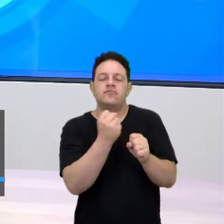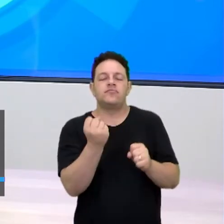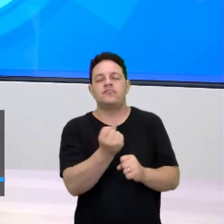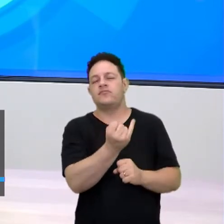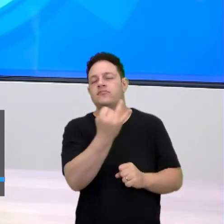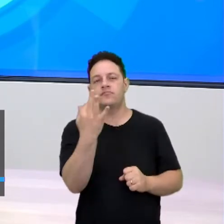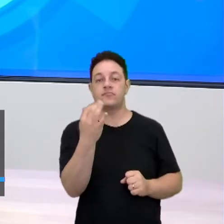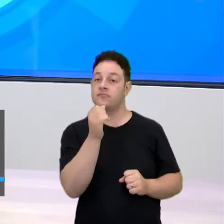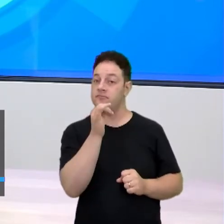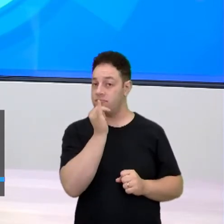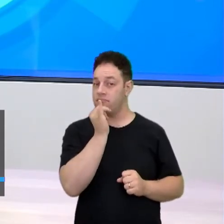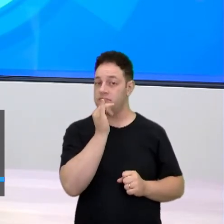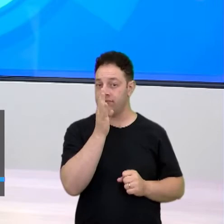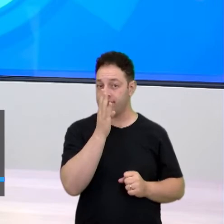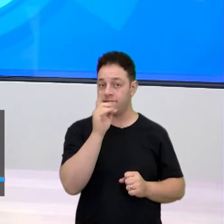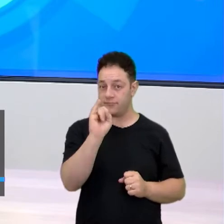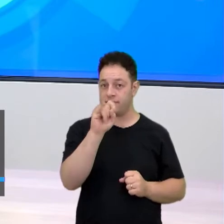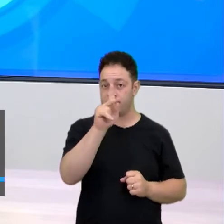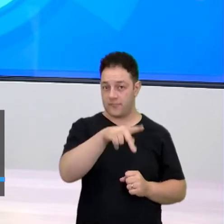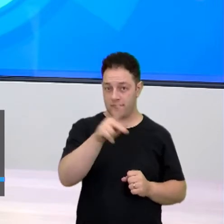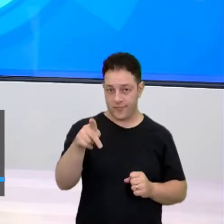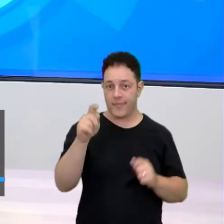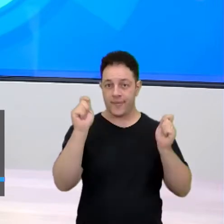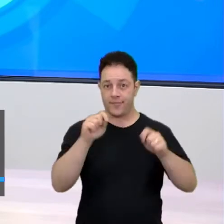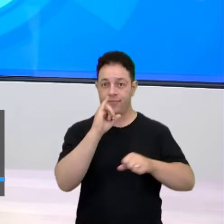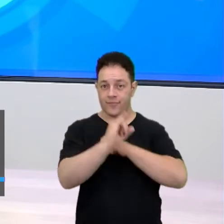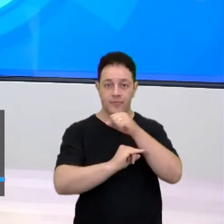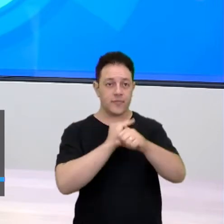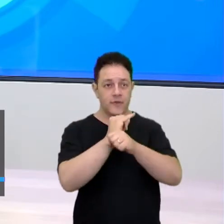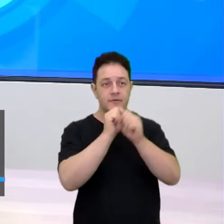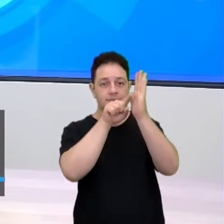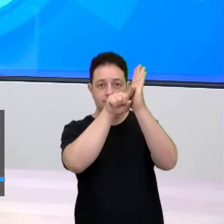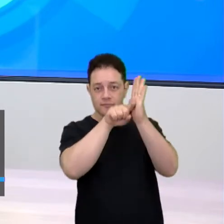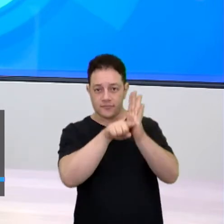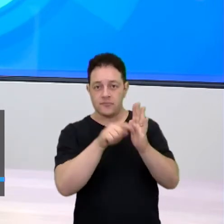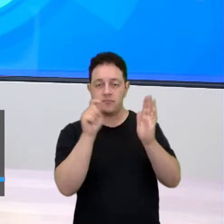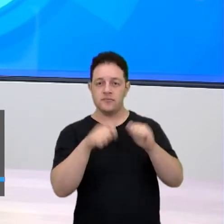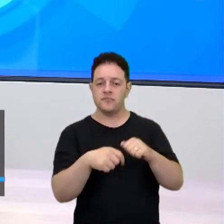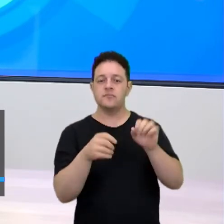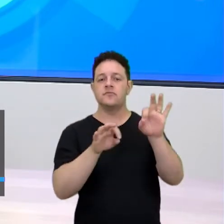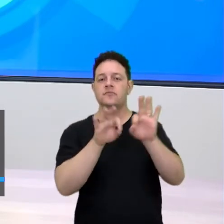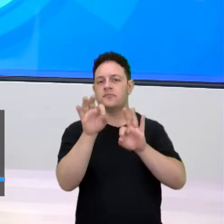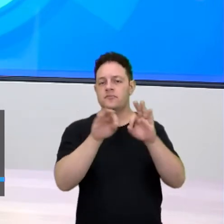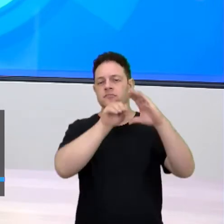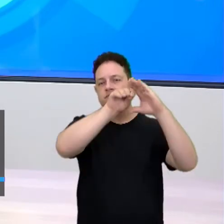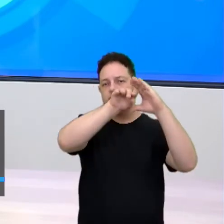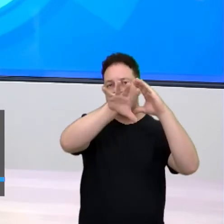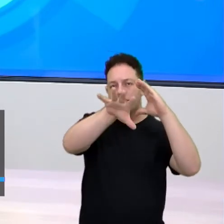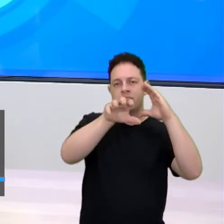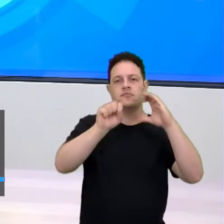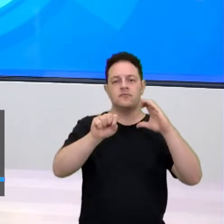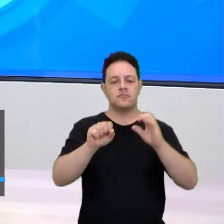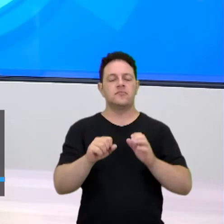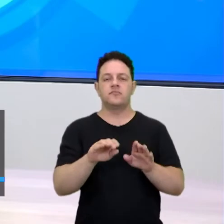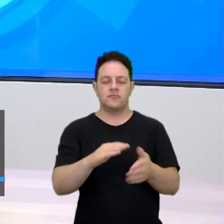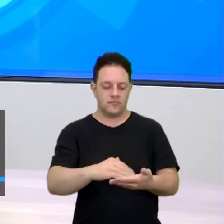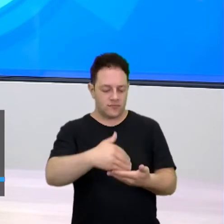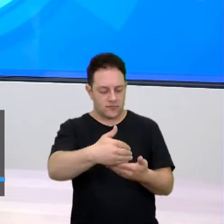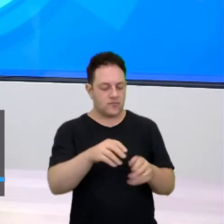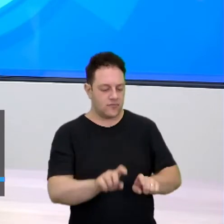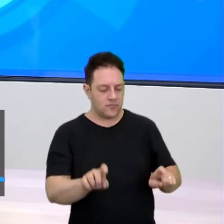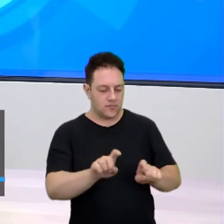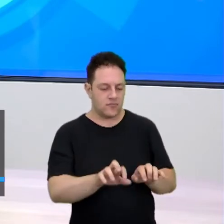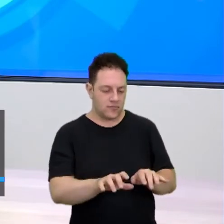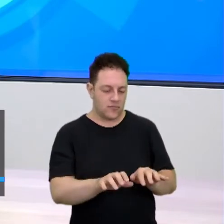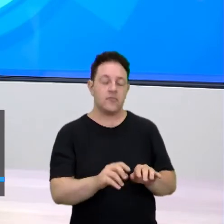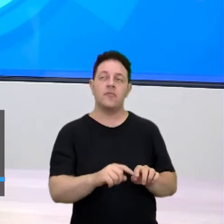se o professor tiver acesso à internet, né, puder aí utilizar aí um projetor com um notebook, ele pode acessar em sala de